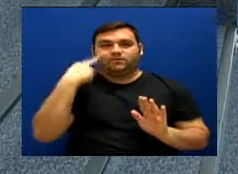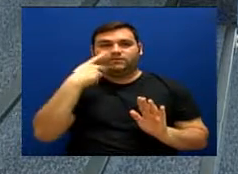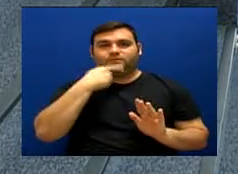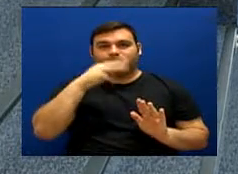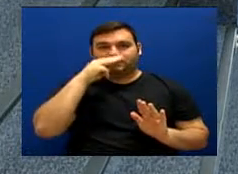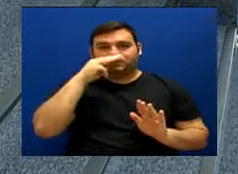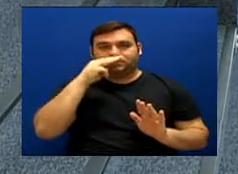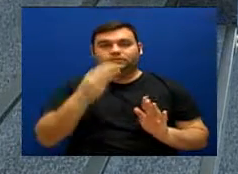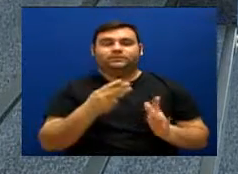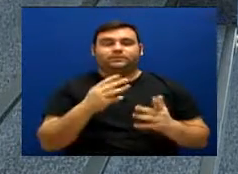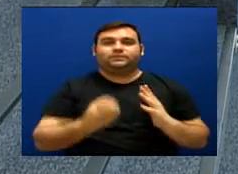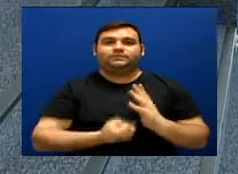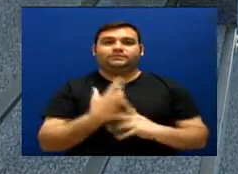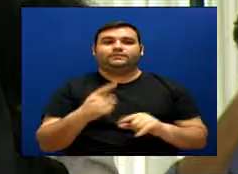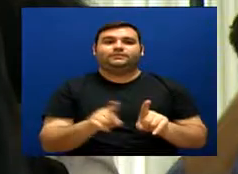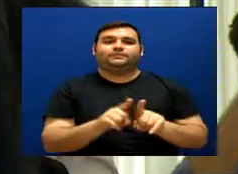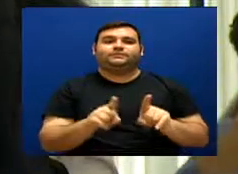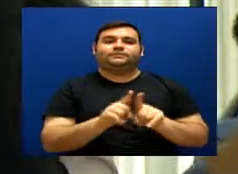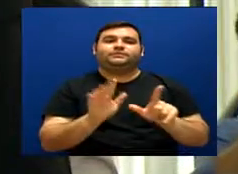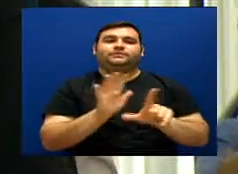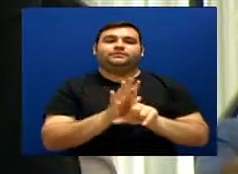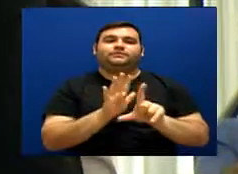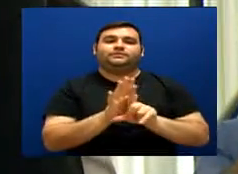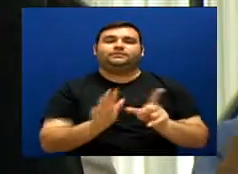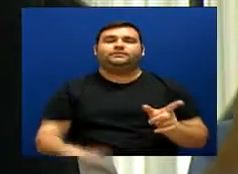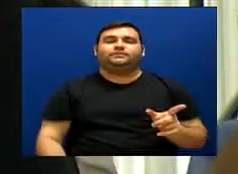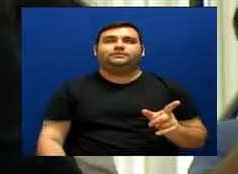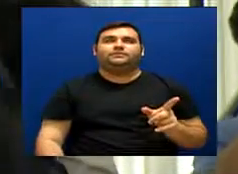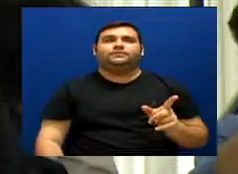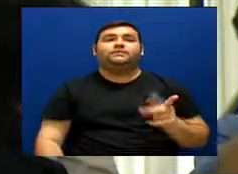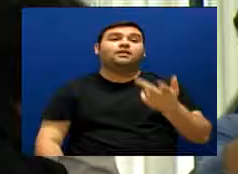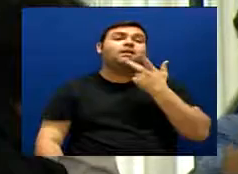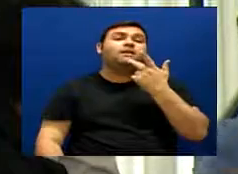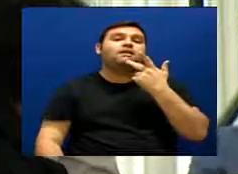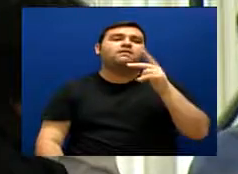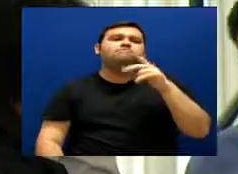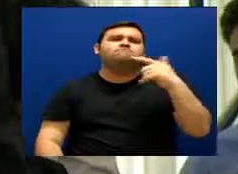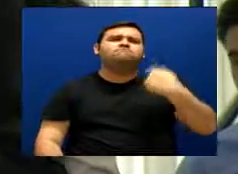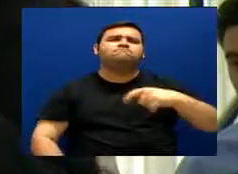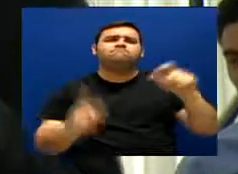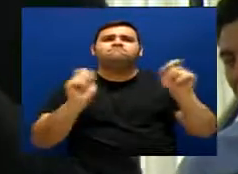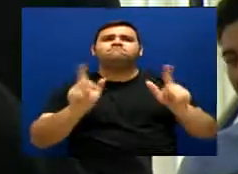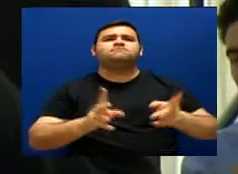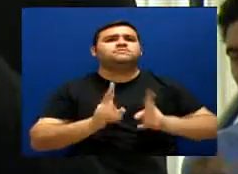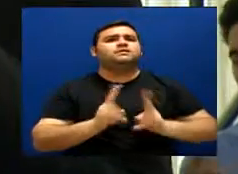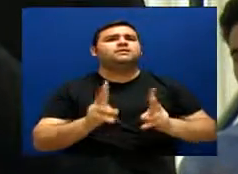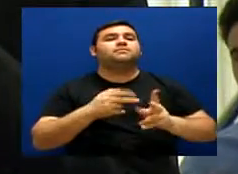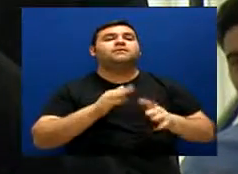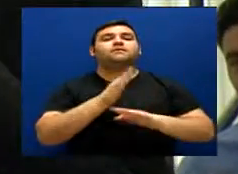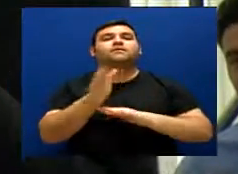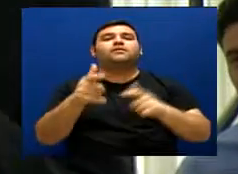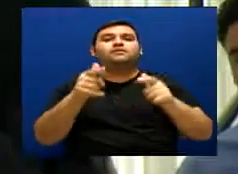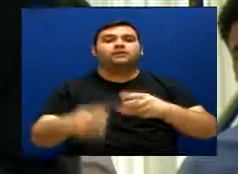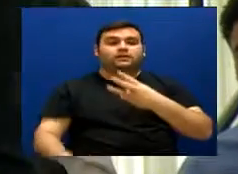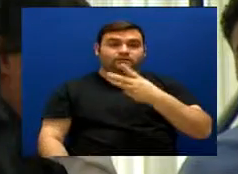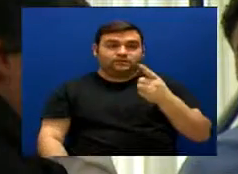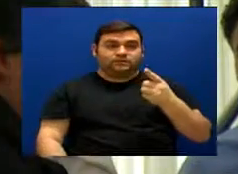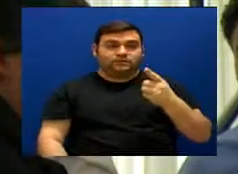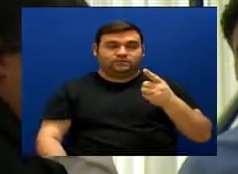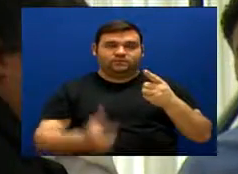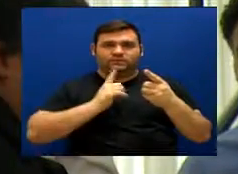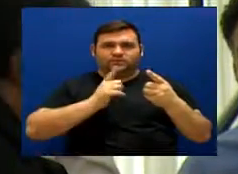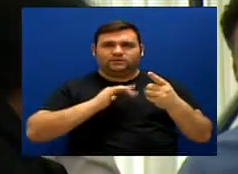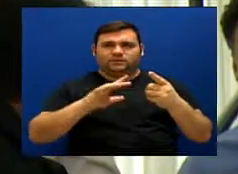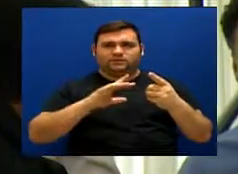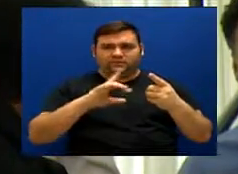Martinez também, por ter criado essa lei. E falar, me chamar a atenção, toda vez que eu vou para o Éden, à minha direita tem